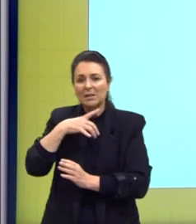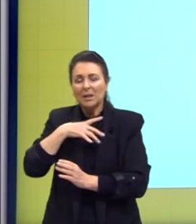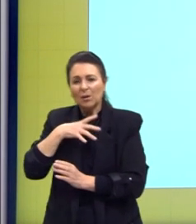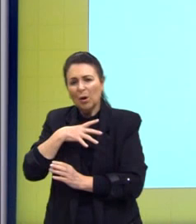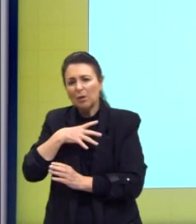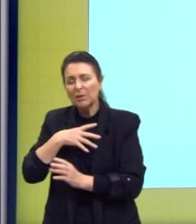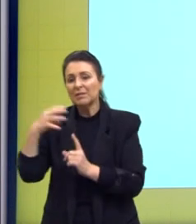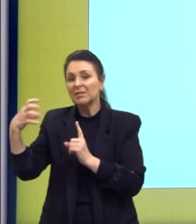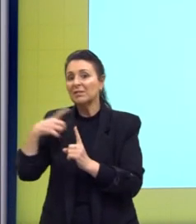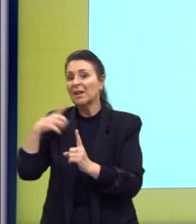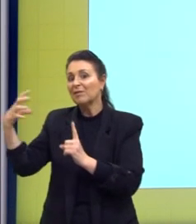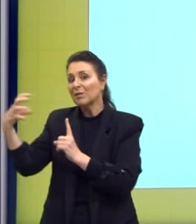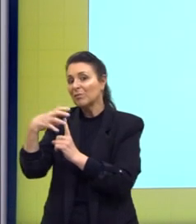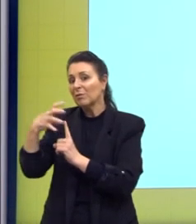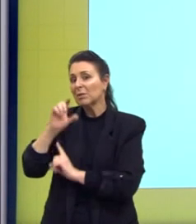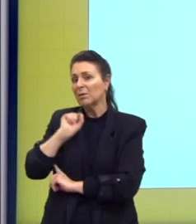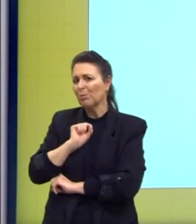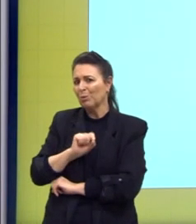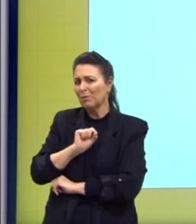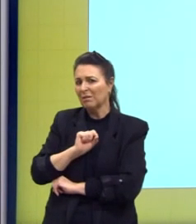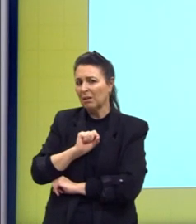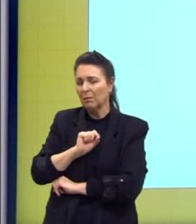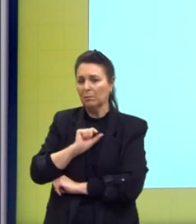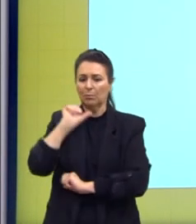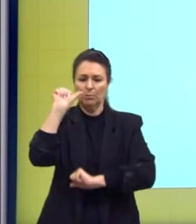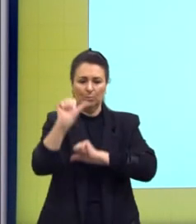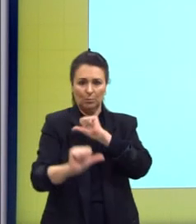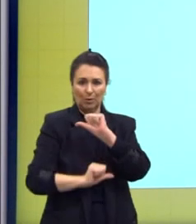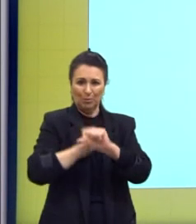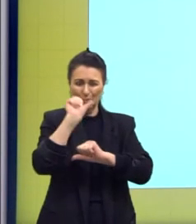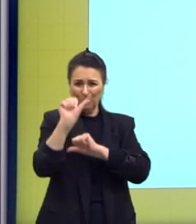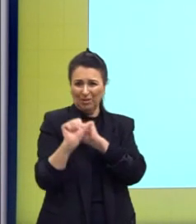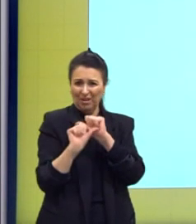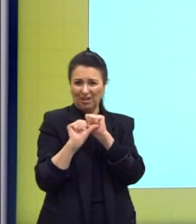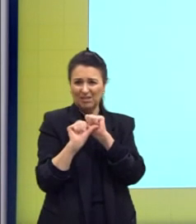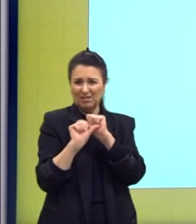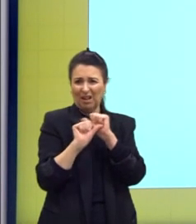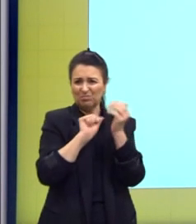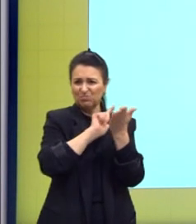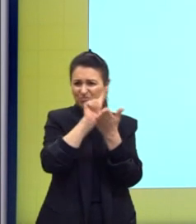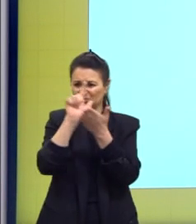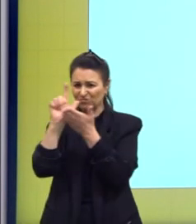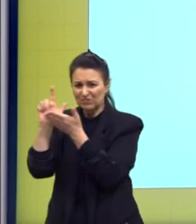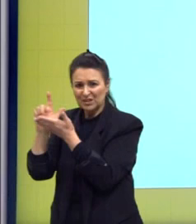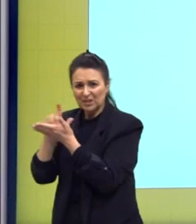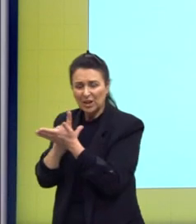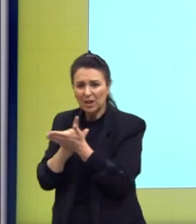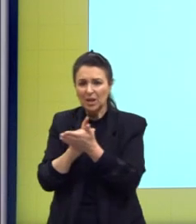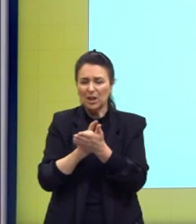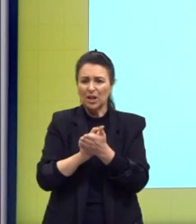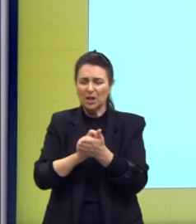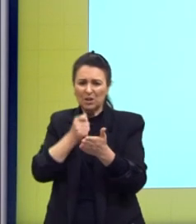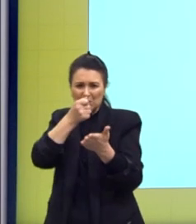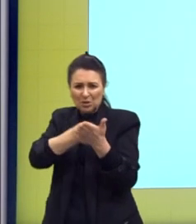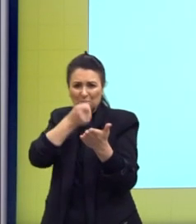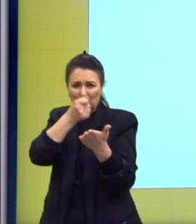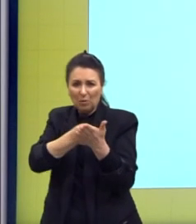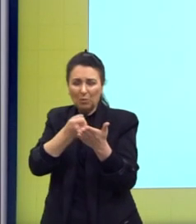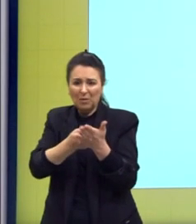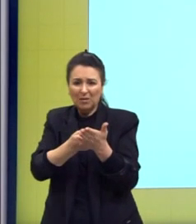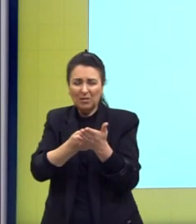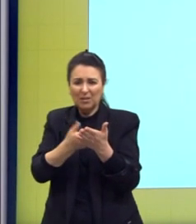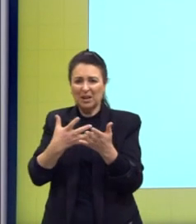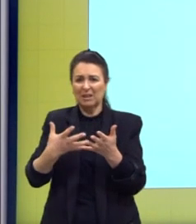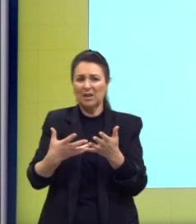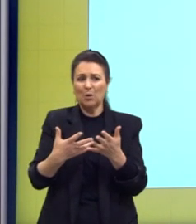mentalidade ao foi influenciada pelo que por uma reforma higienista que combateu o caráter excessivo